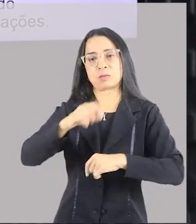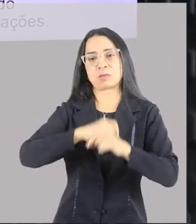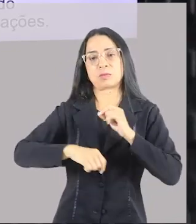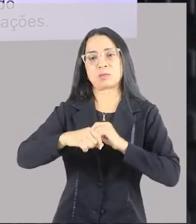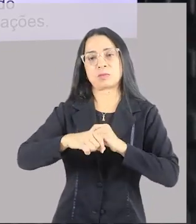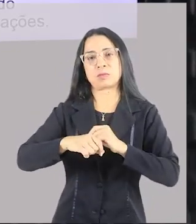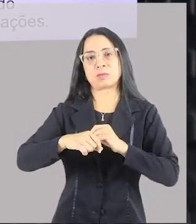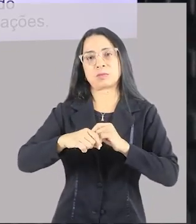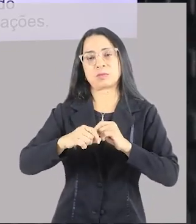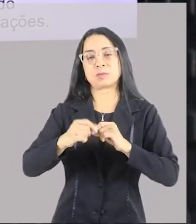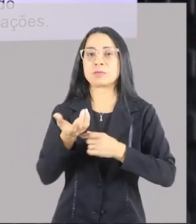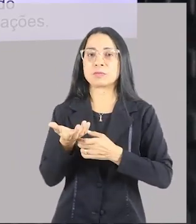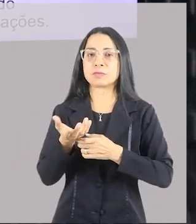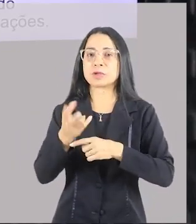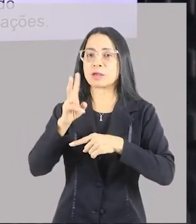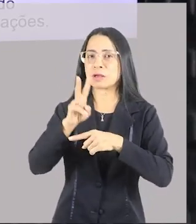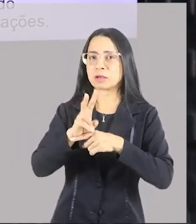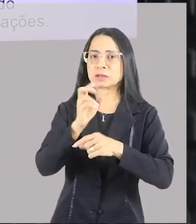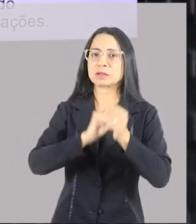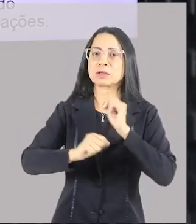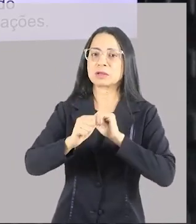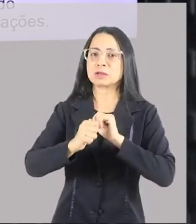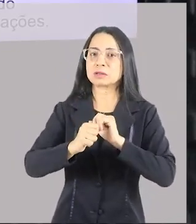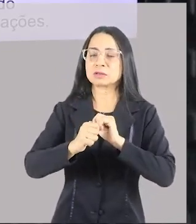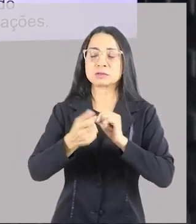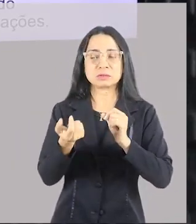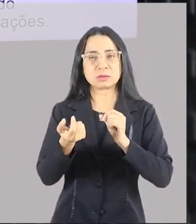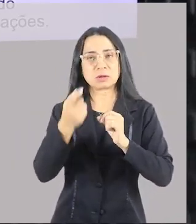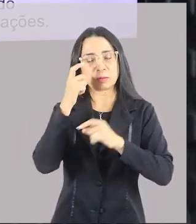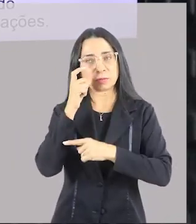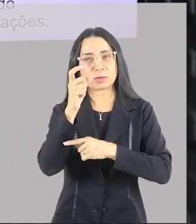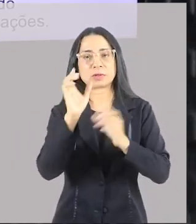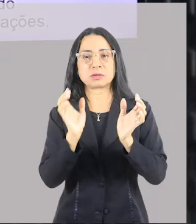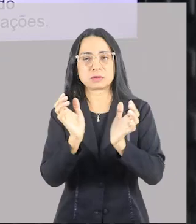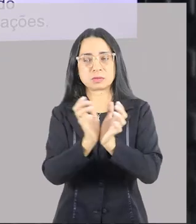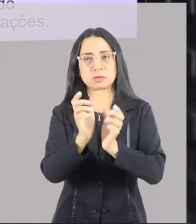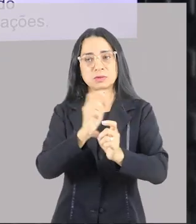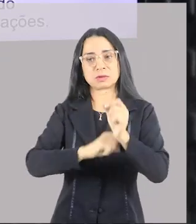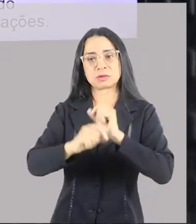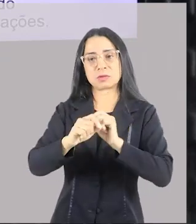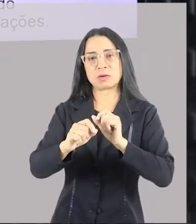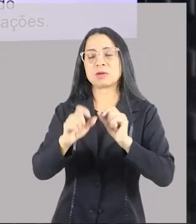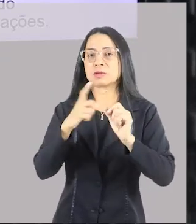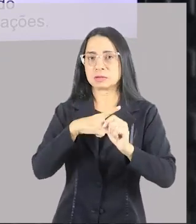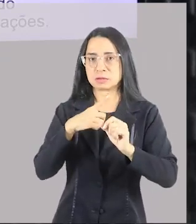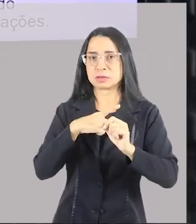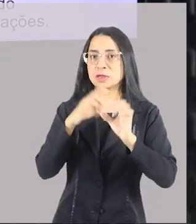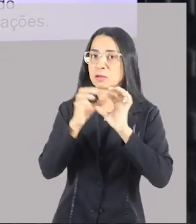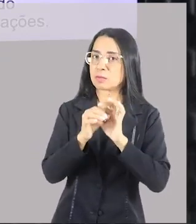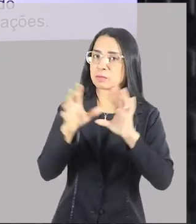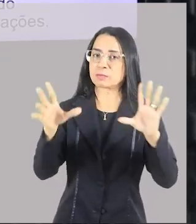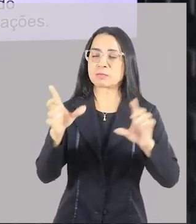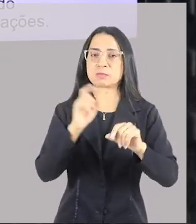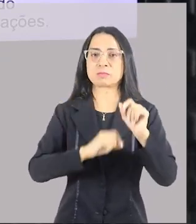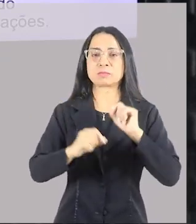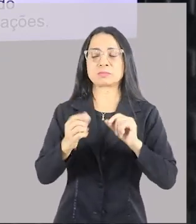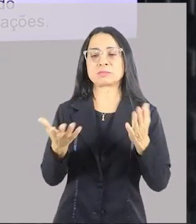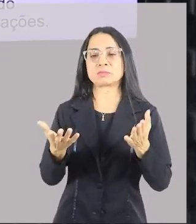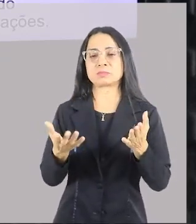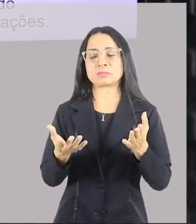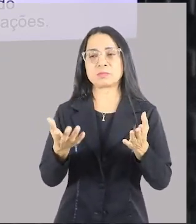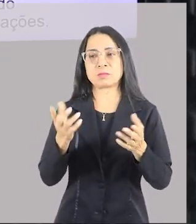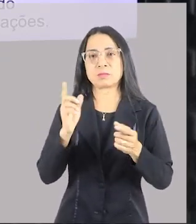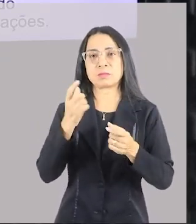interesse coletivo, ele possui uma margem de liberdade dentro dos atos discricionários. O administrador, o